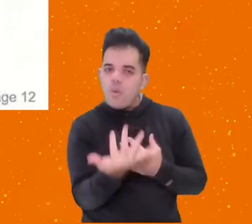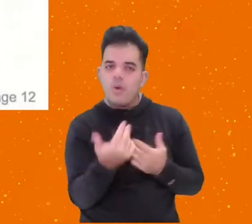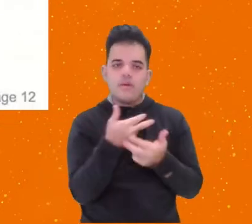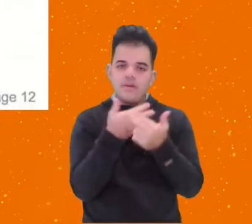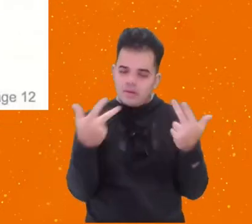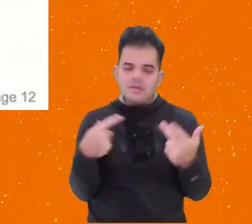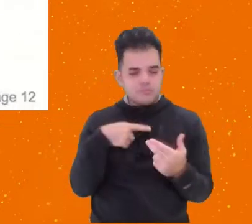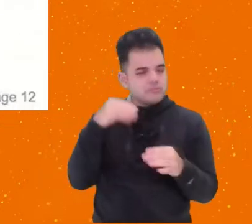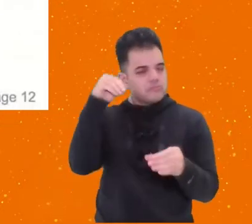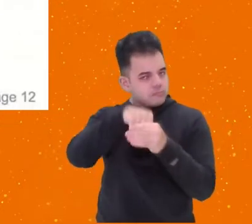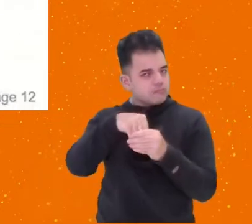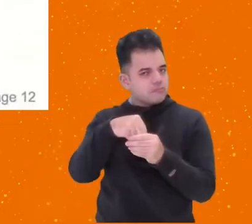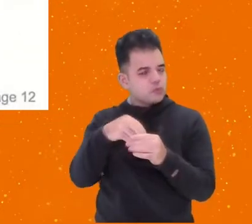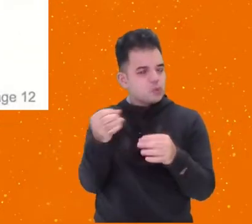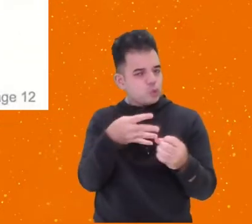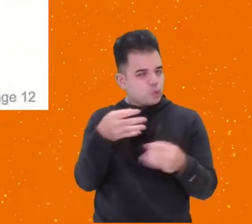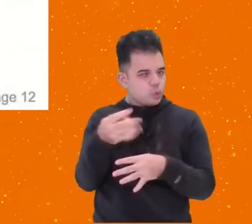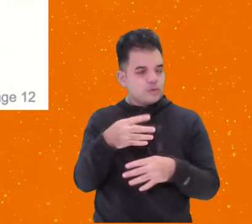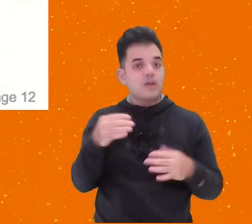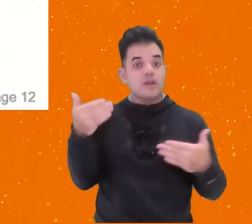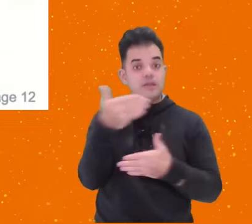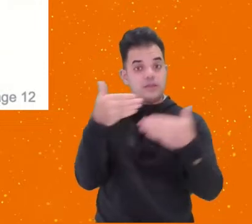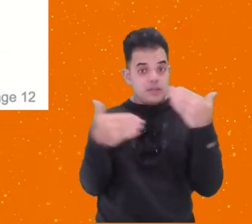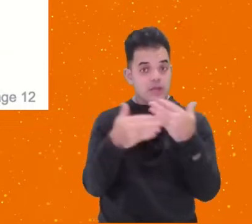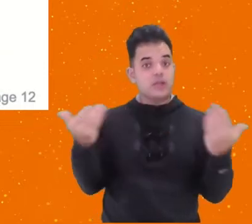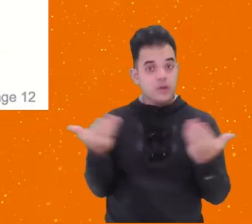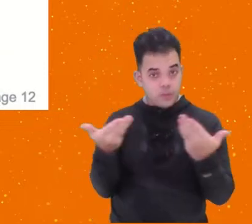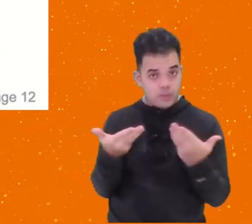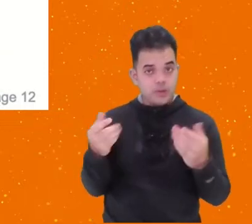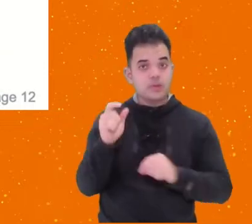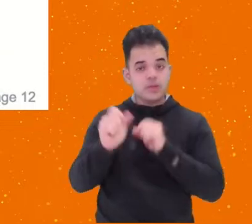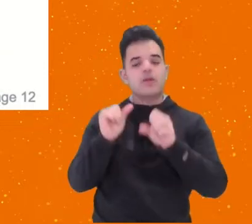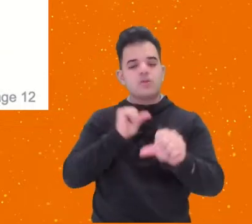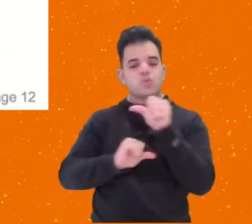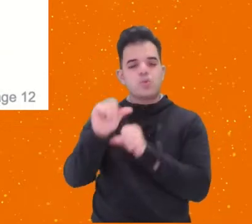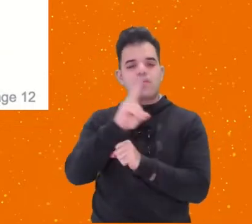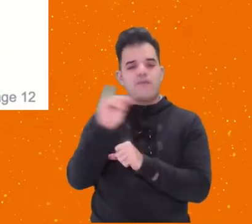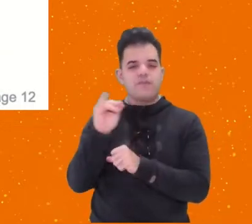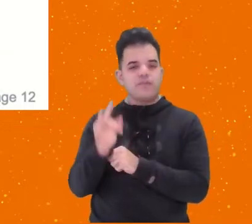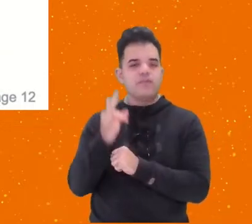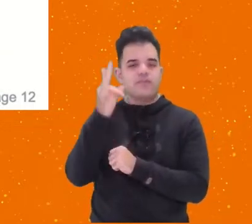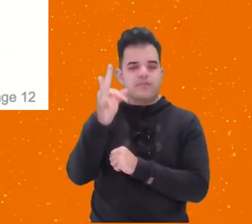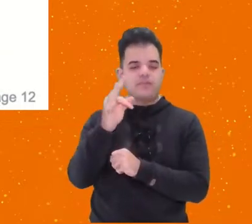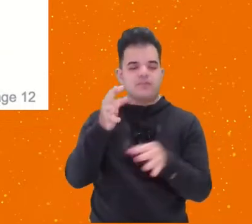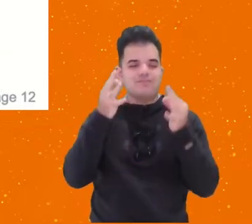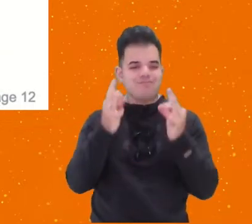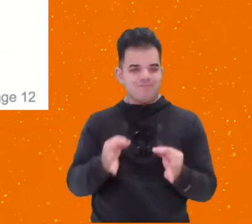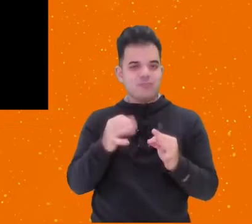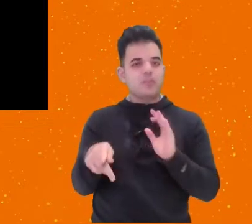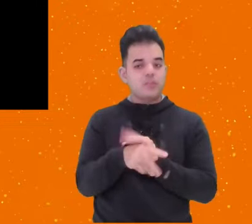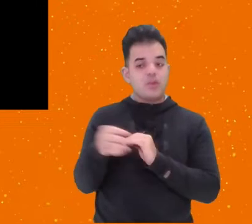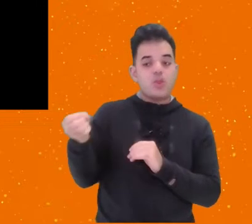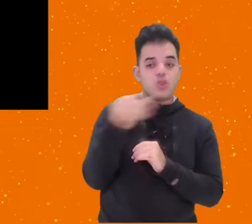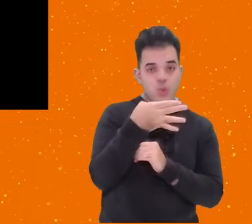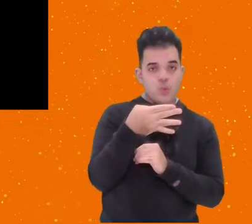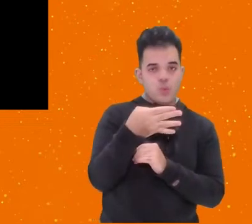ok? Então, esse slide aqui, em breve, isso vai mudar, né, com um novo sensor chegando